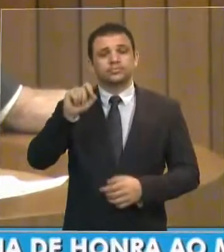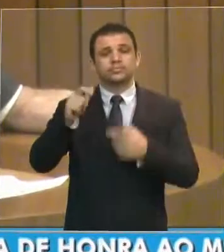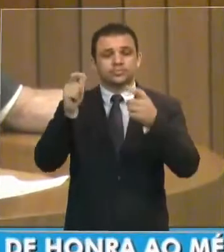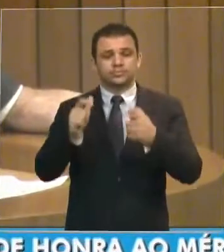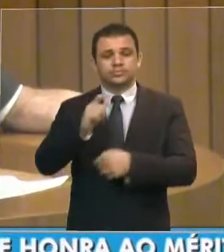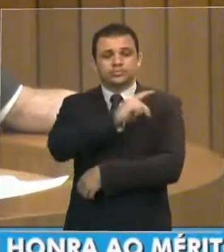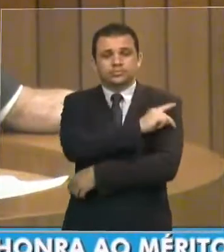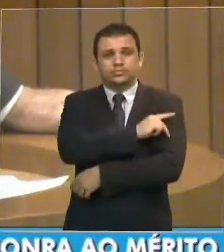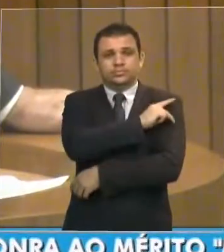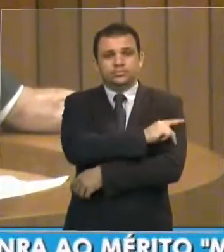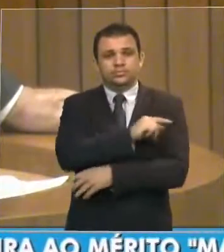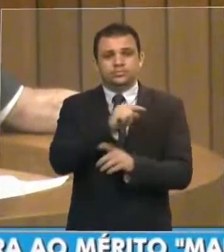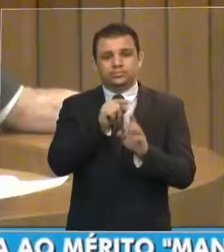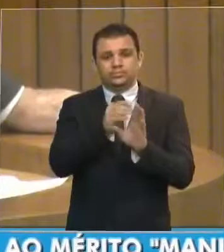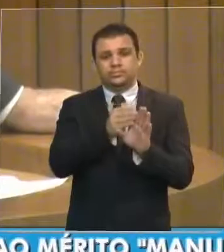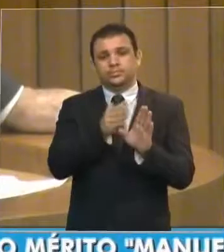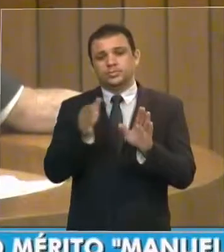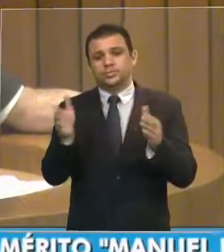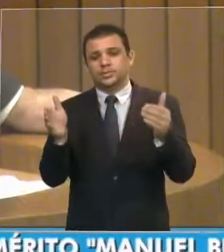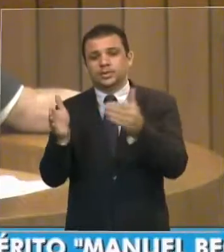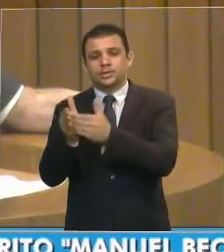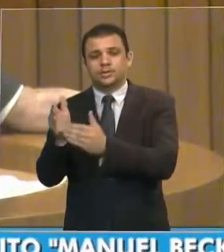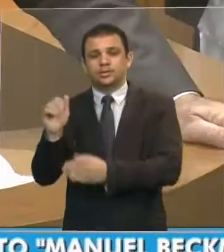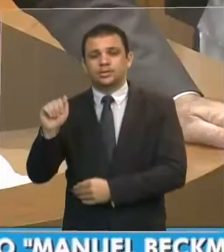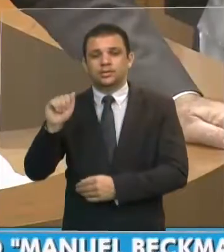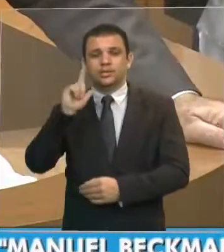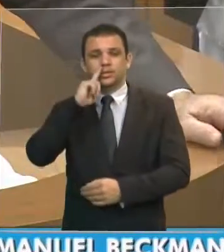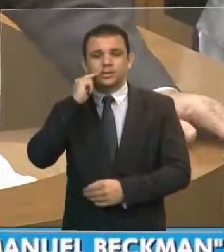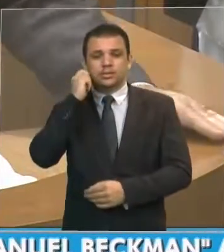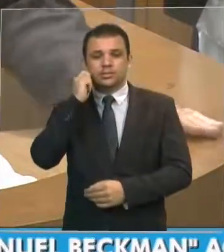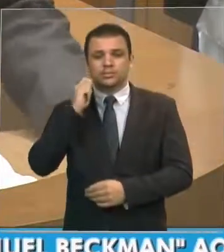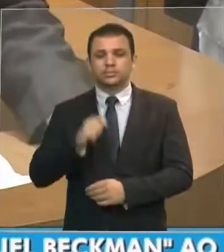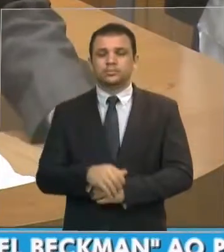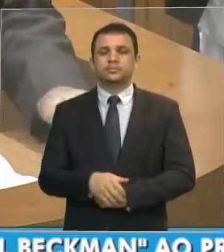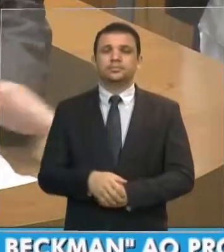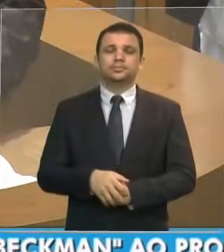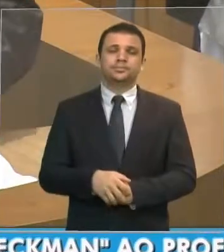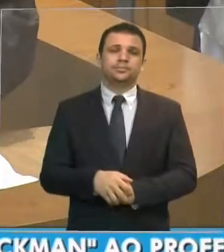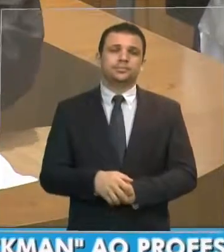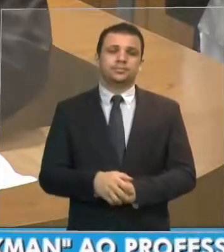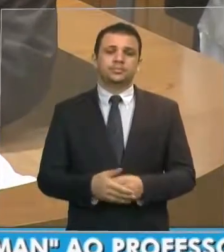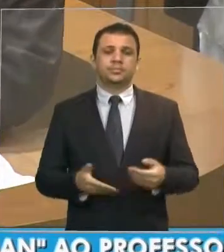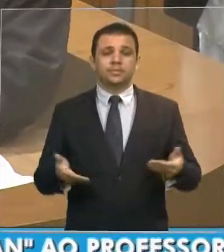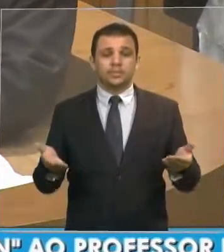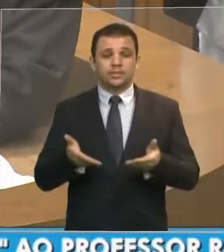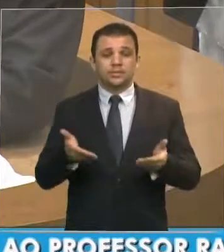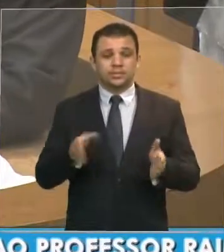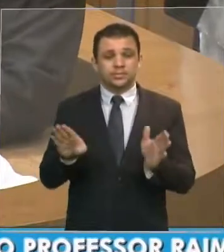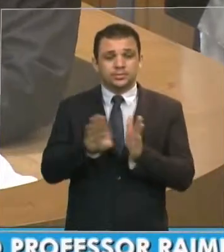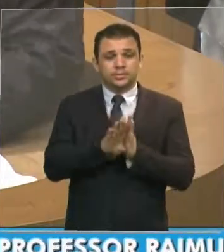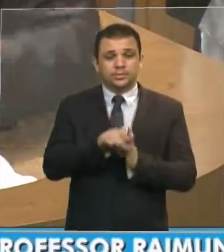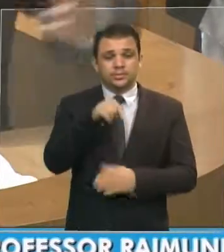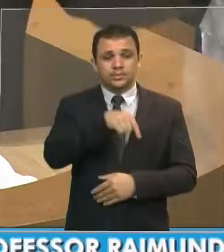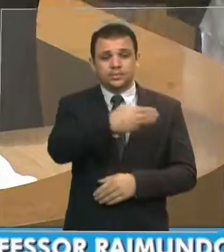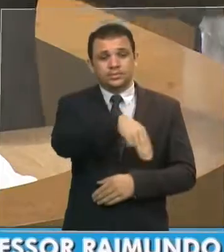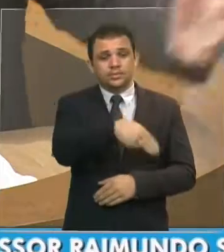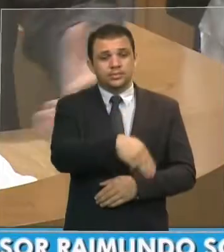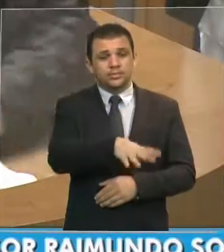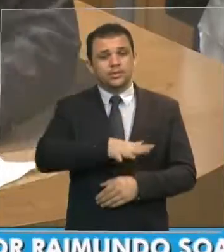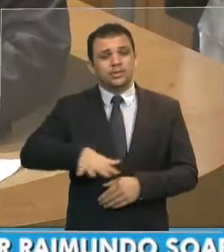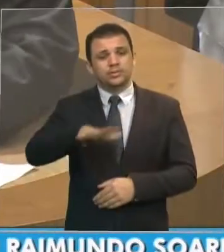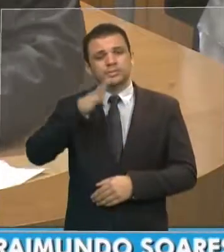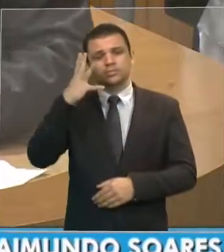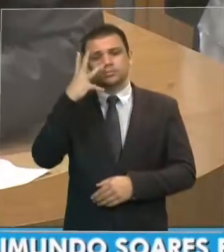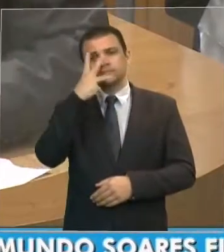Piauí ao estado das Alagoas. E aqui chegávamos numa terra bonita com